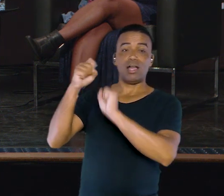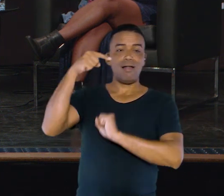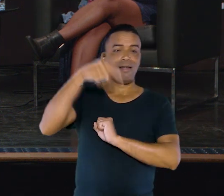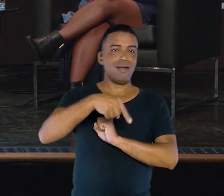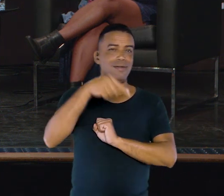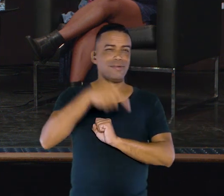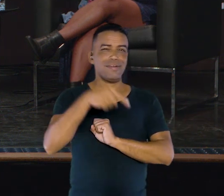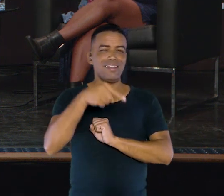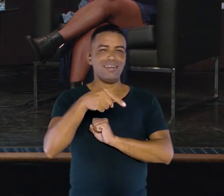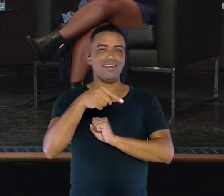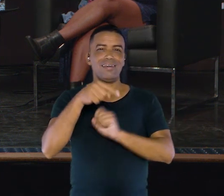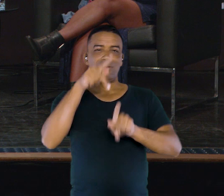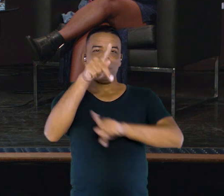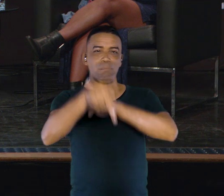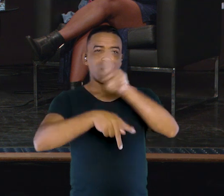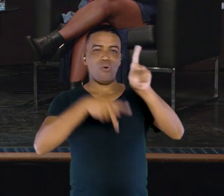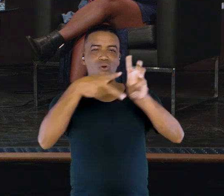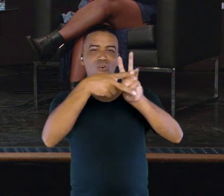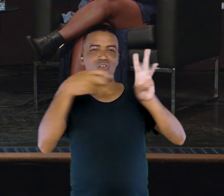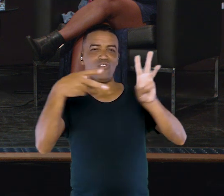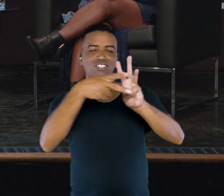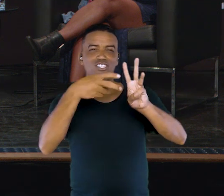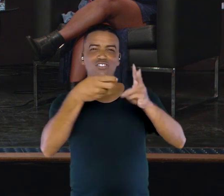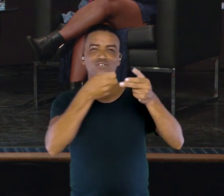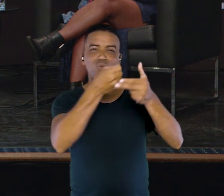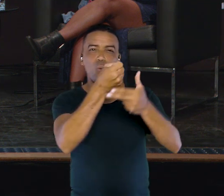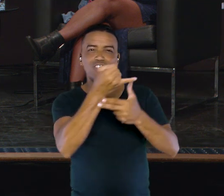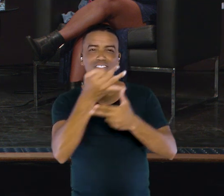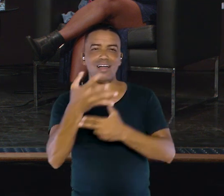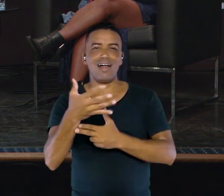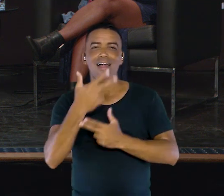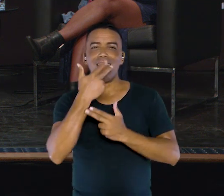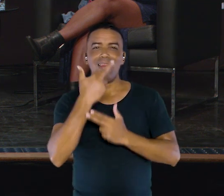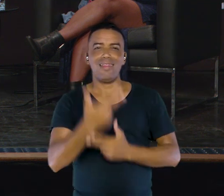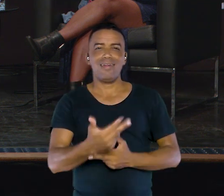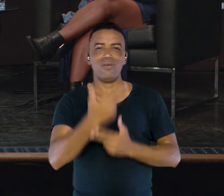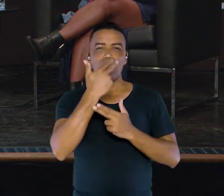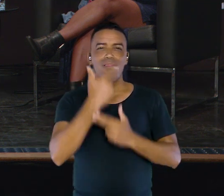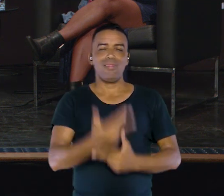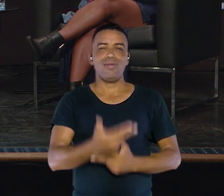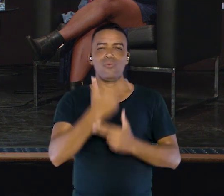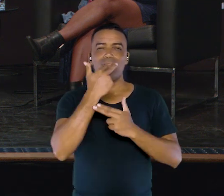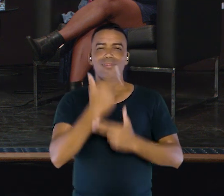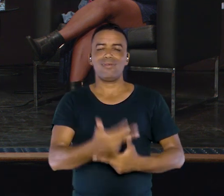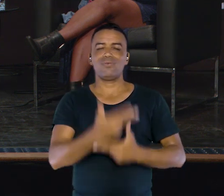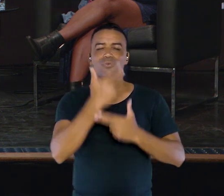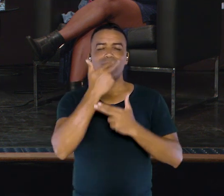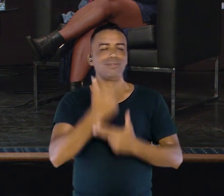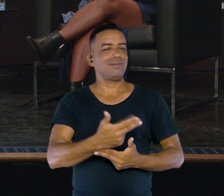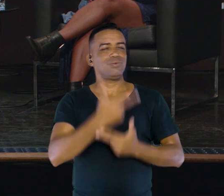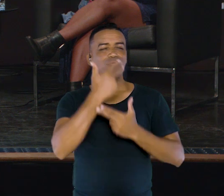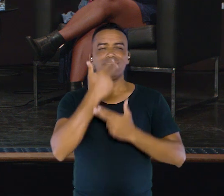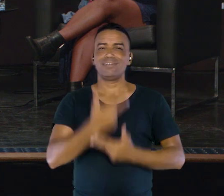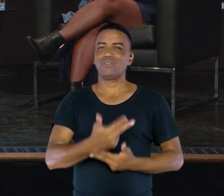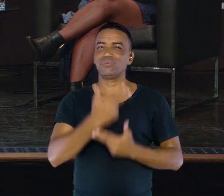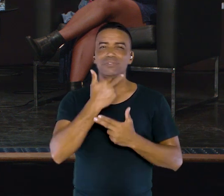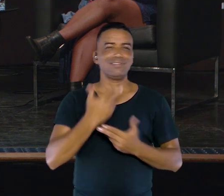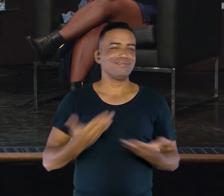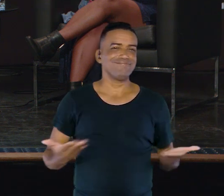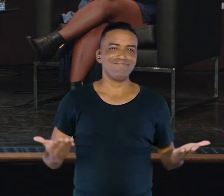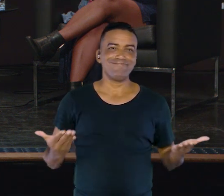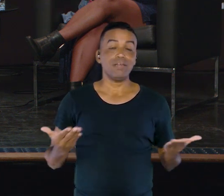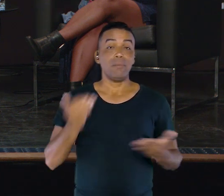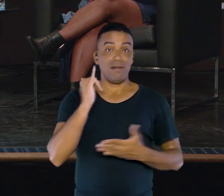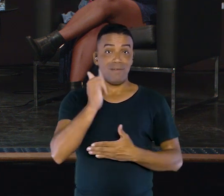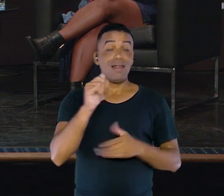olha aqui para o nosso território, a quantidade, né, dessas línguas. E aí, até para